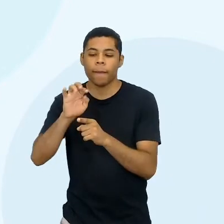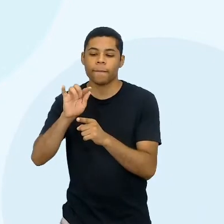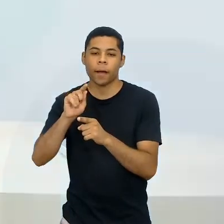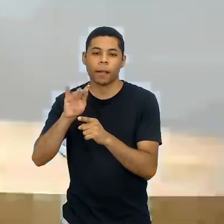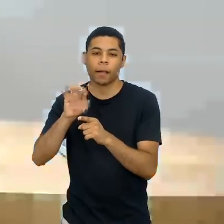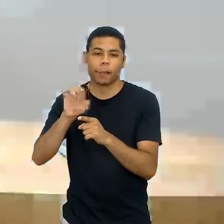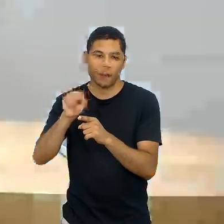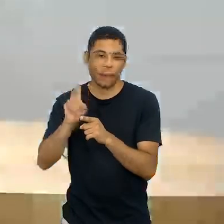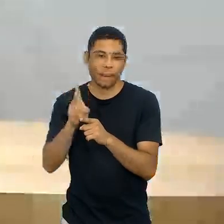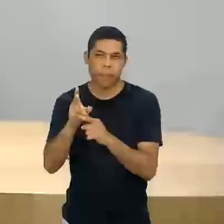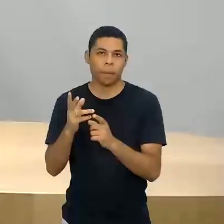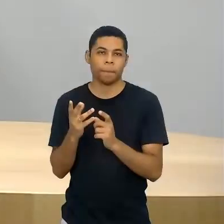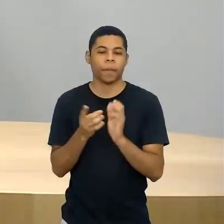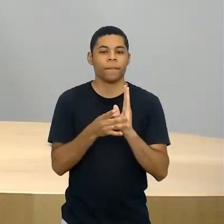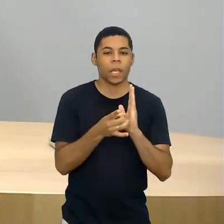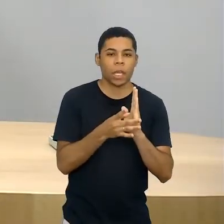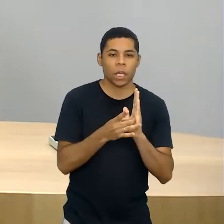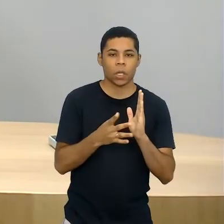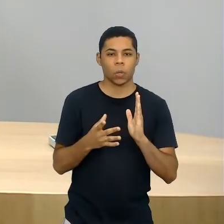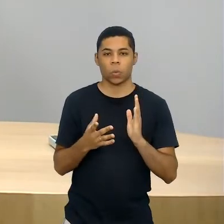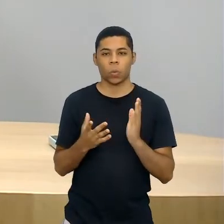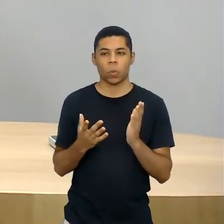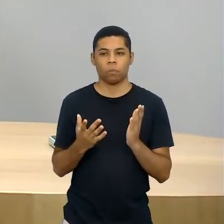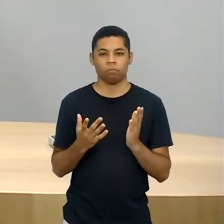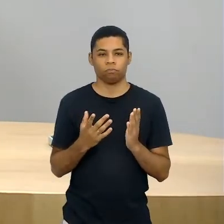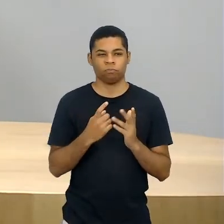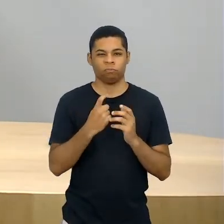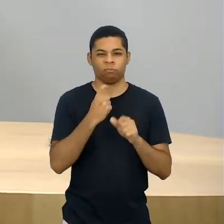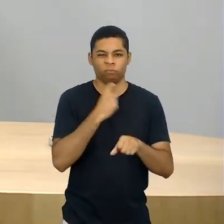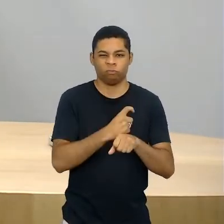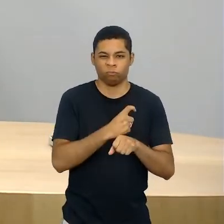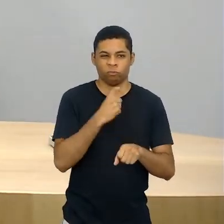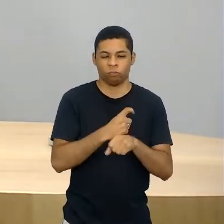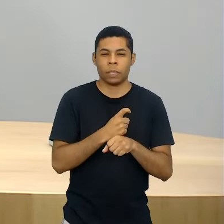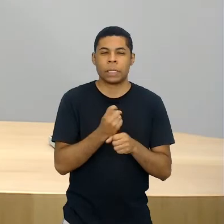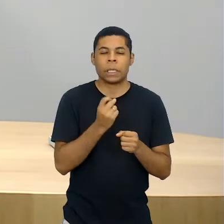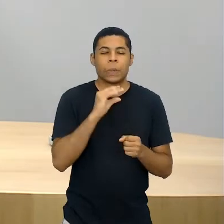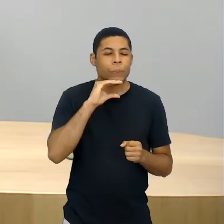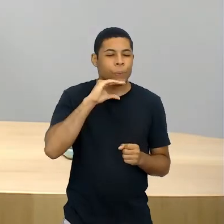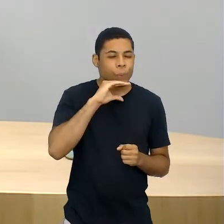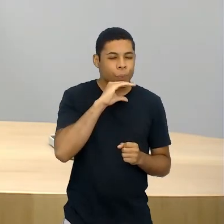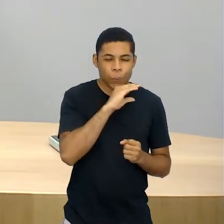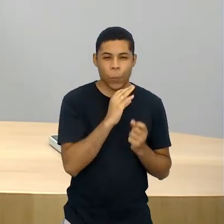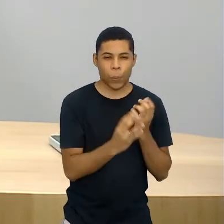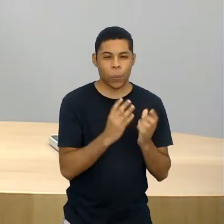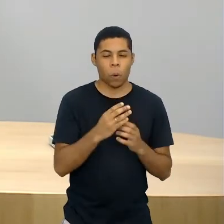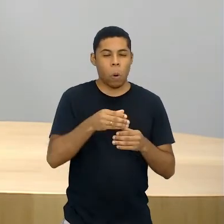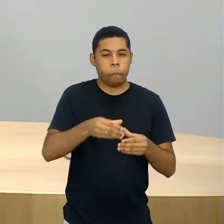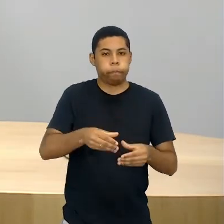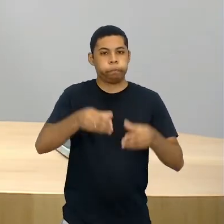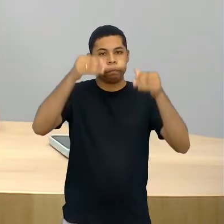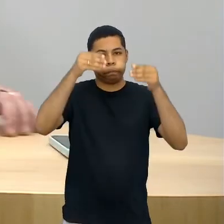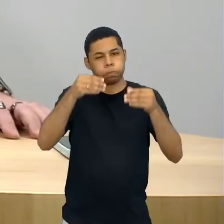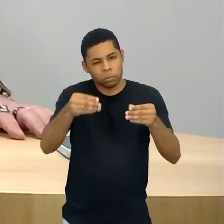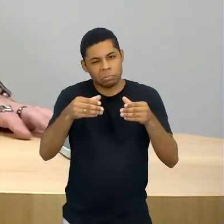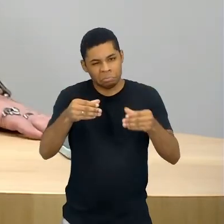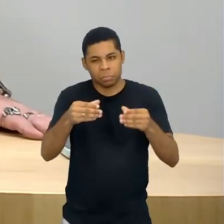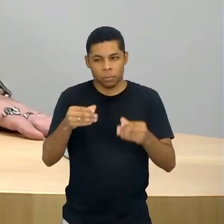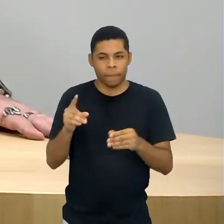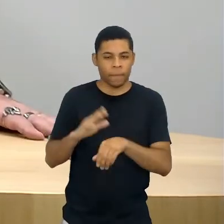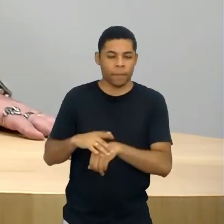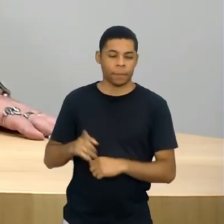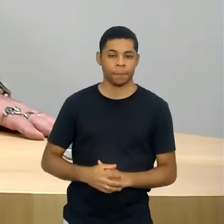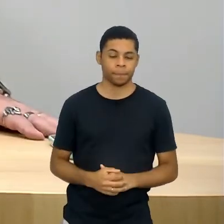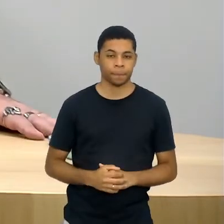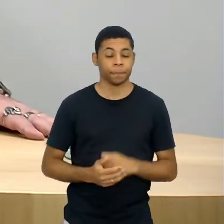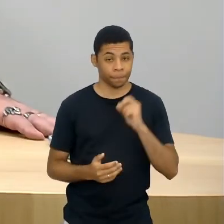de refratários são esses vidros aí que suportam aí altas temperaturas, né? Pelo suporte do cienito, certo?